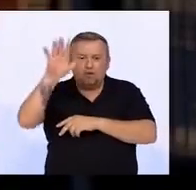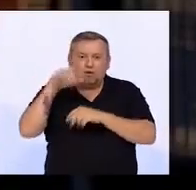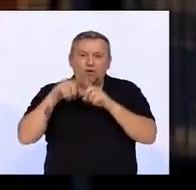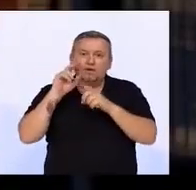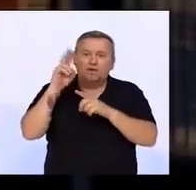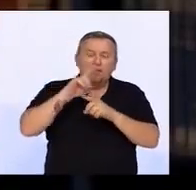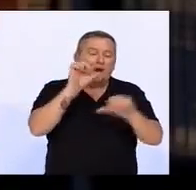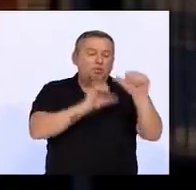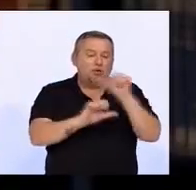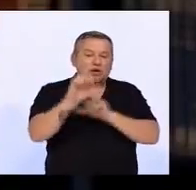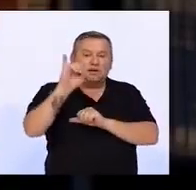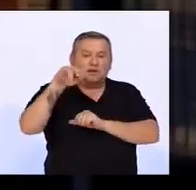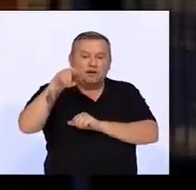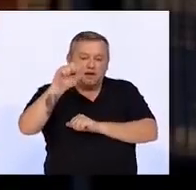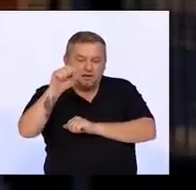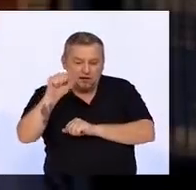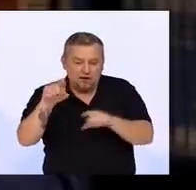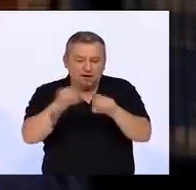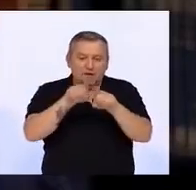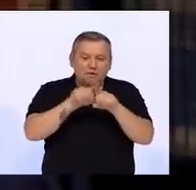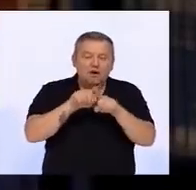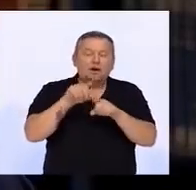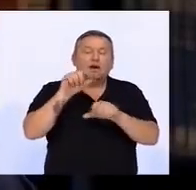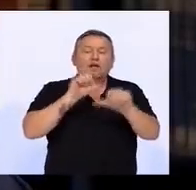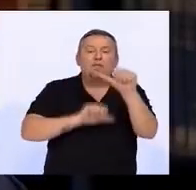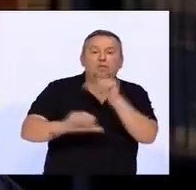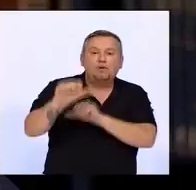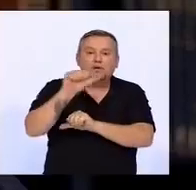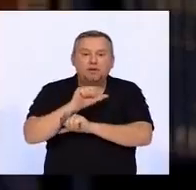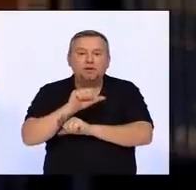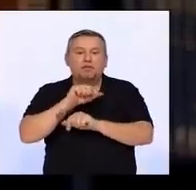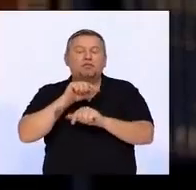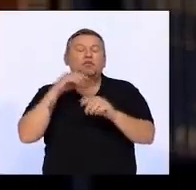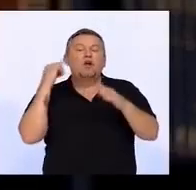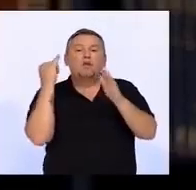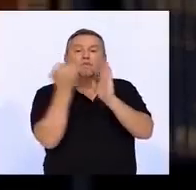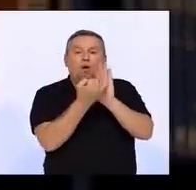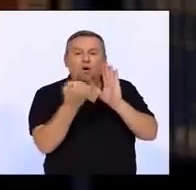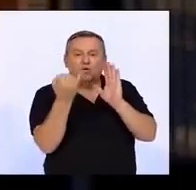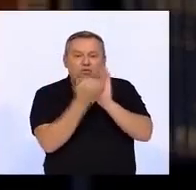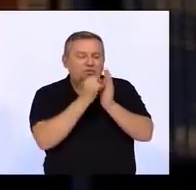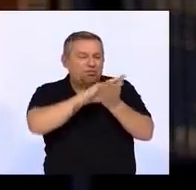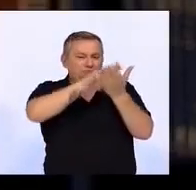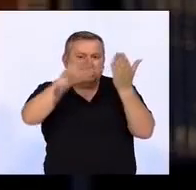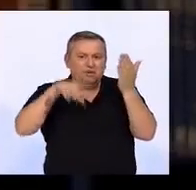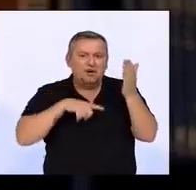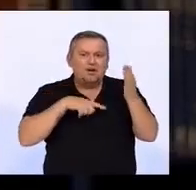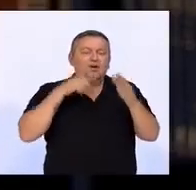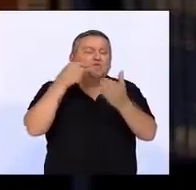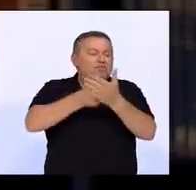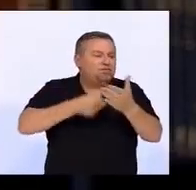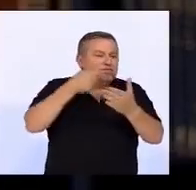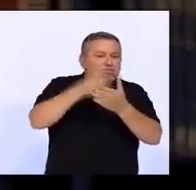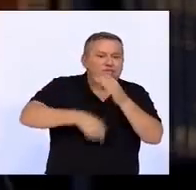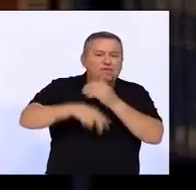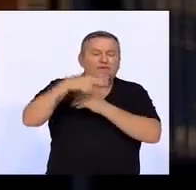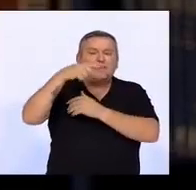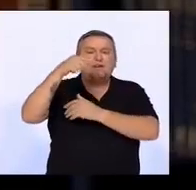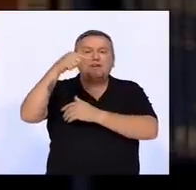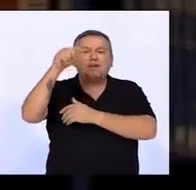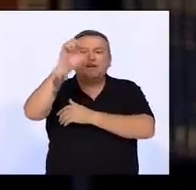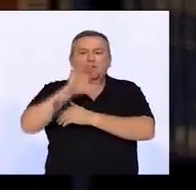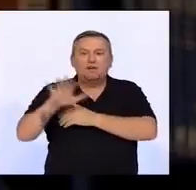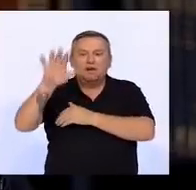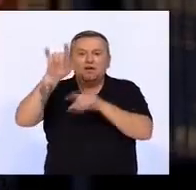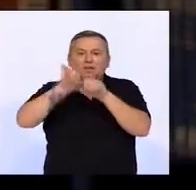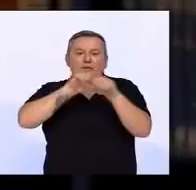da Previdência, ao lado da reforma tributária que eu lutei tanto. Andei pelo Brasil, os 27 estados da federação, com o presidente da